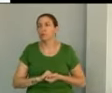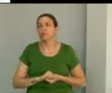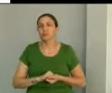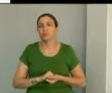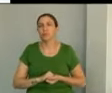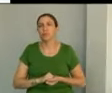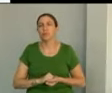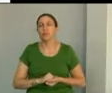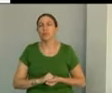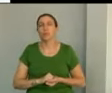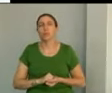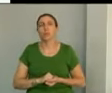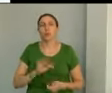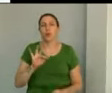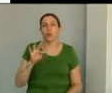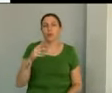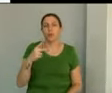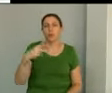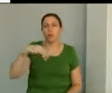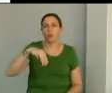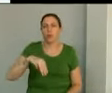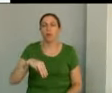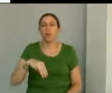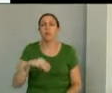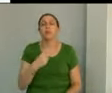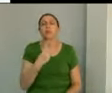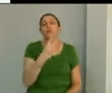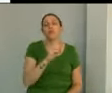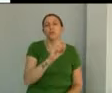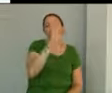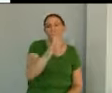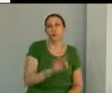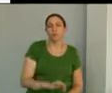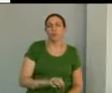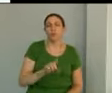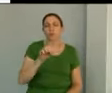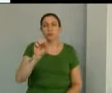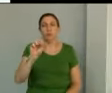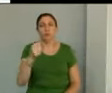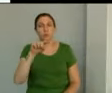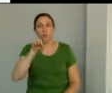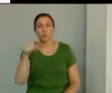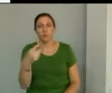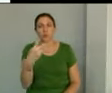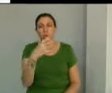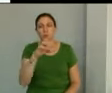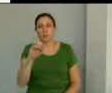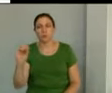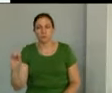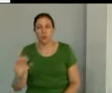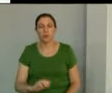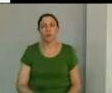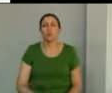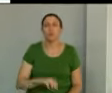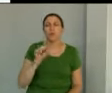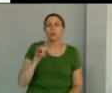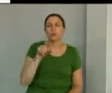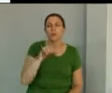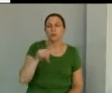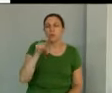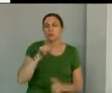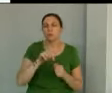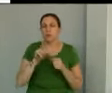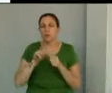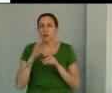Então, do FPM, qual é a estimativa? 20% da receita do FPM, 18.400. Se alguém for fazer a conta lá, com o